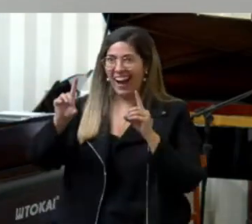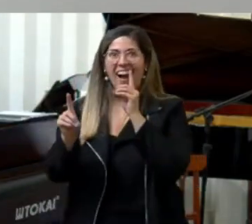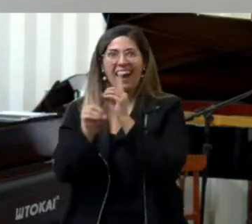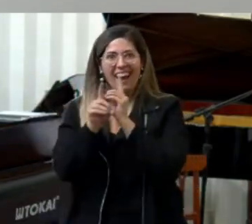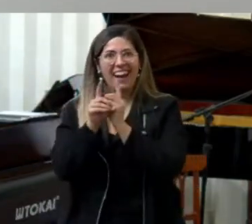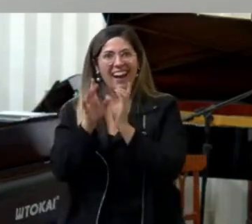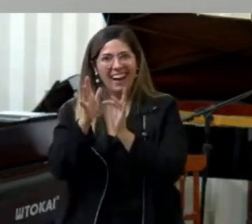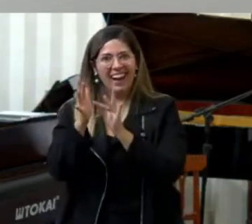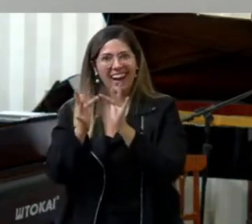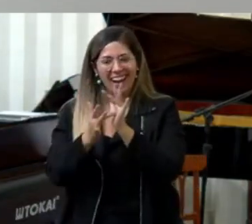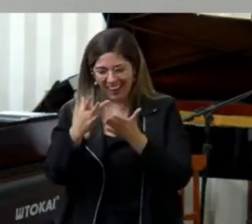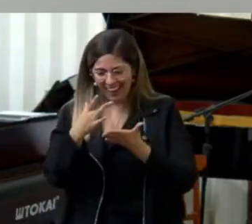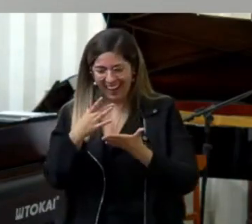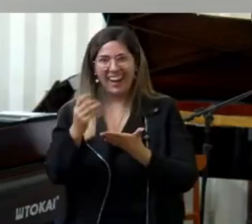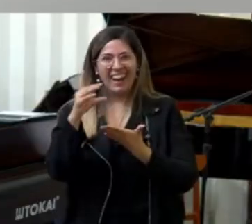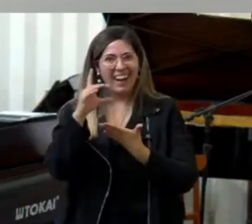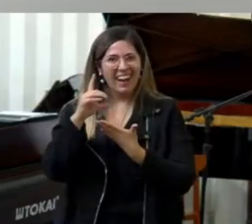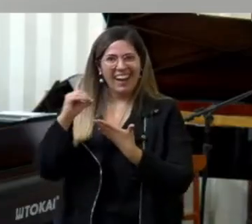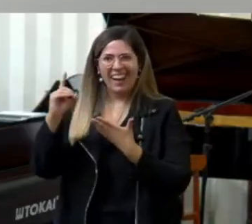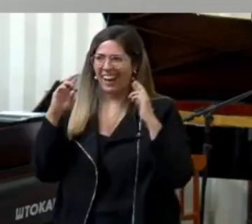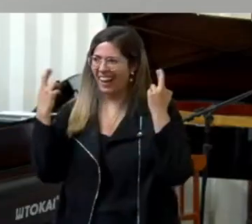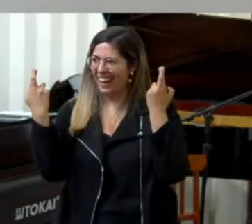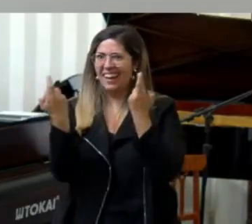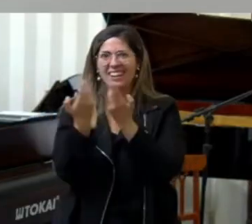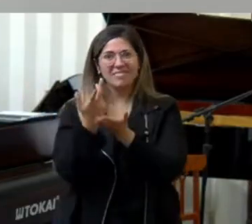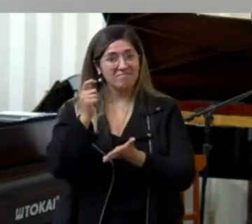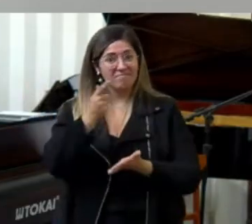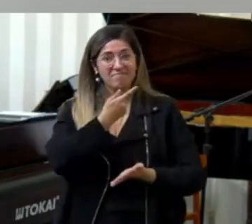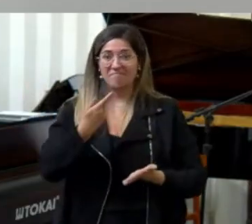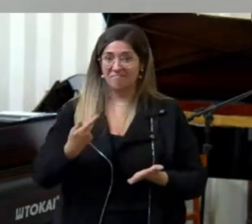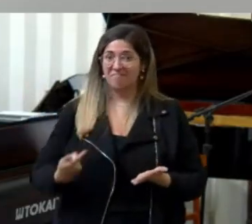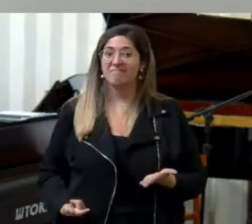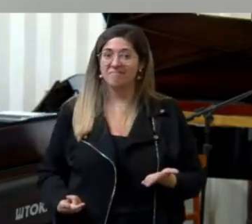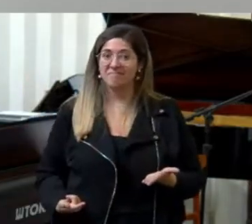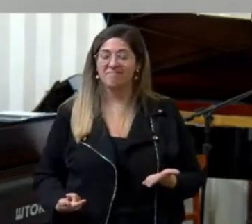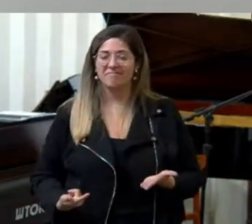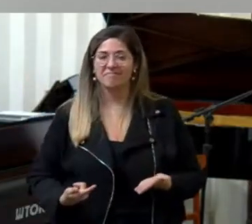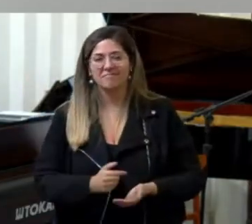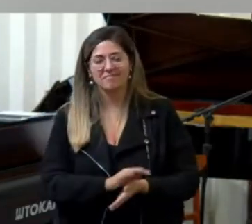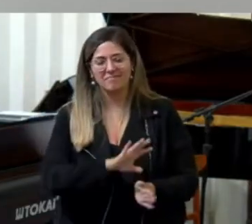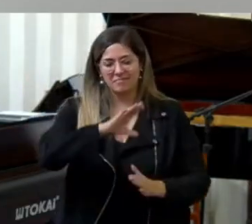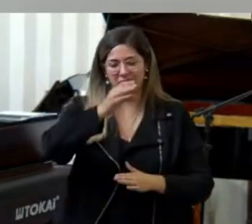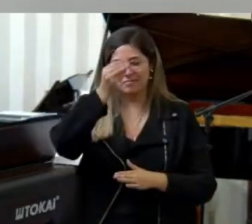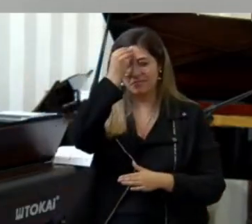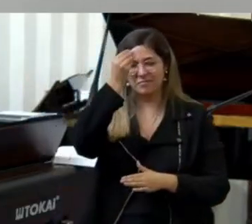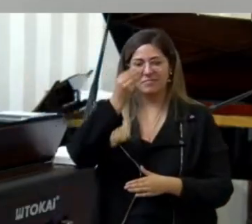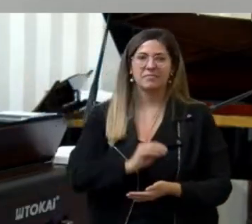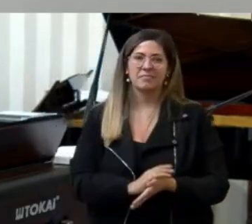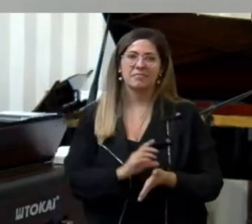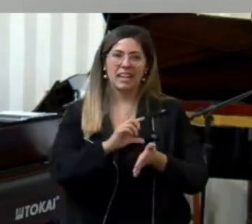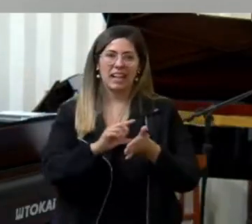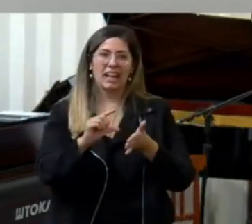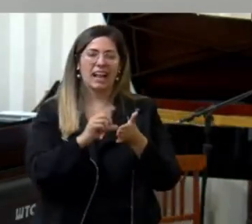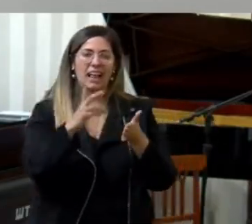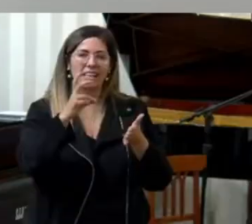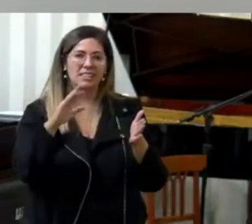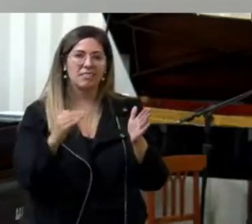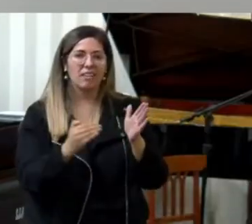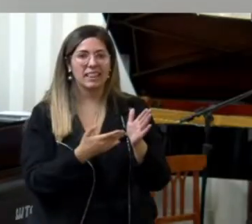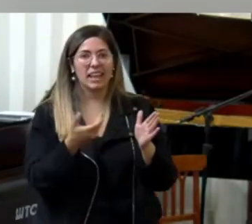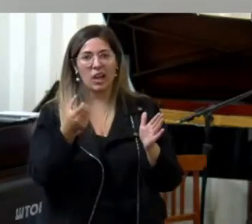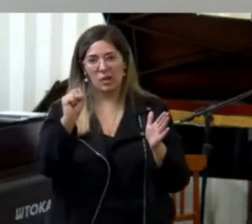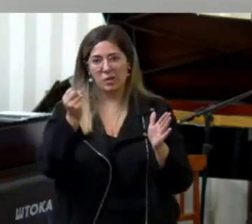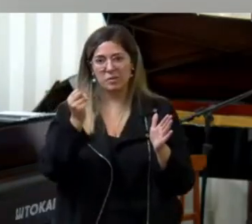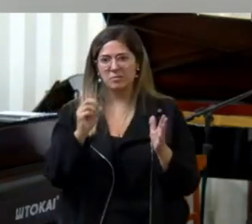se assenta e reina e governa. Vejam os versículos 5 a 8, como isso nos ajuda a pensar o